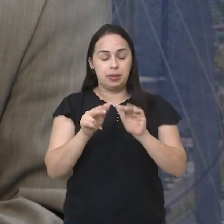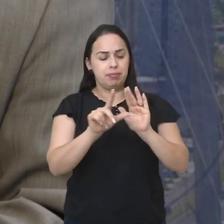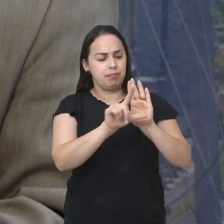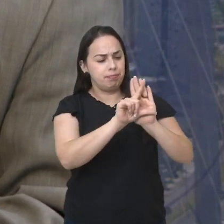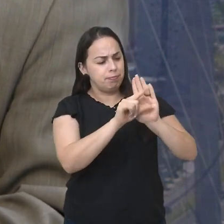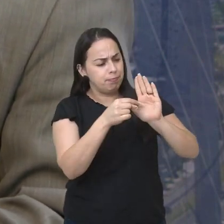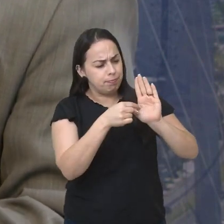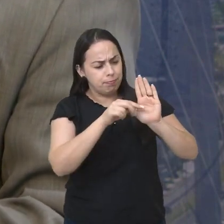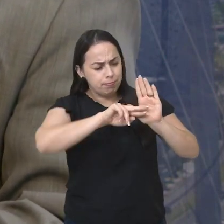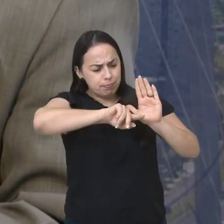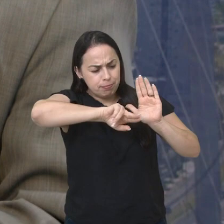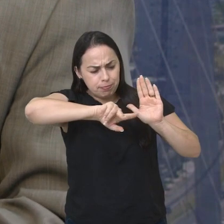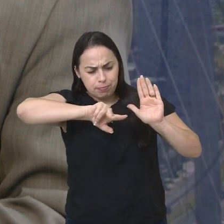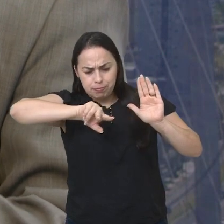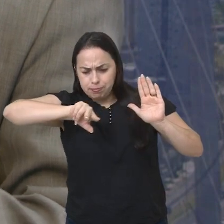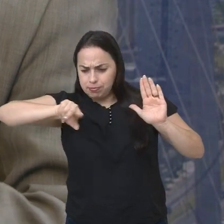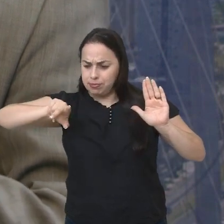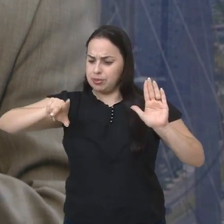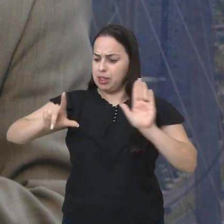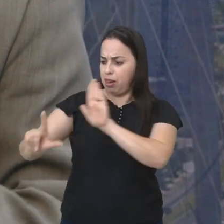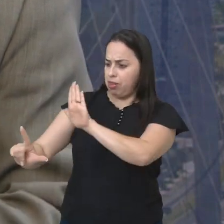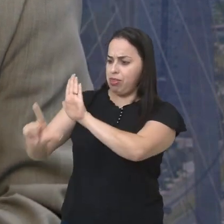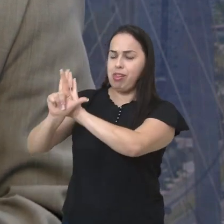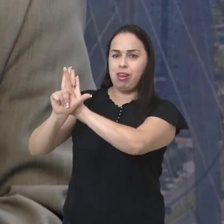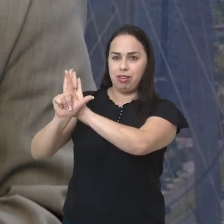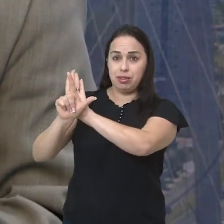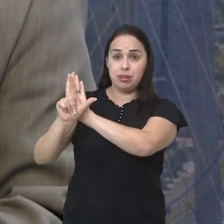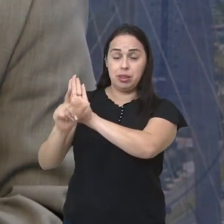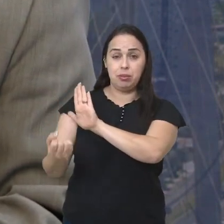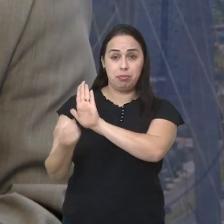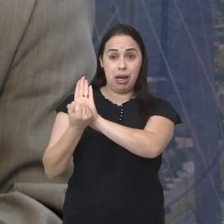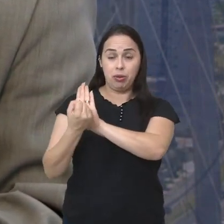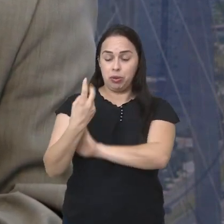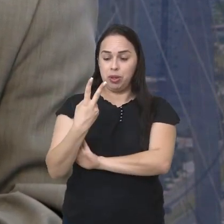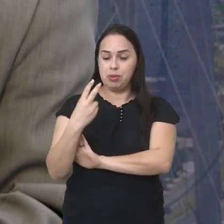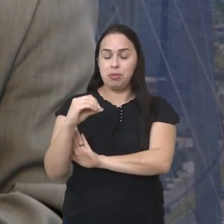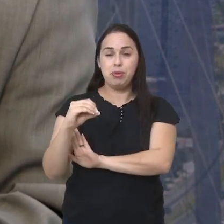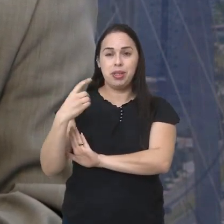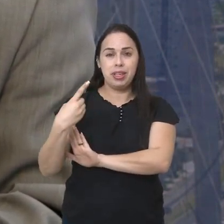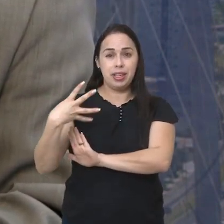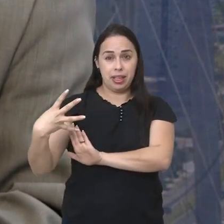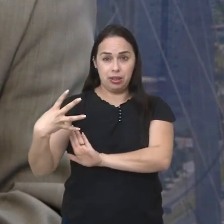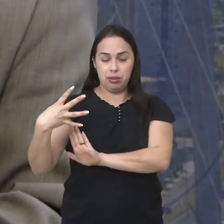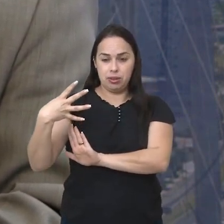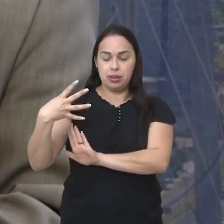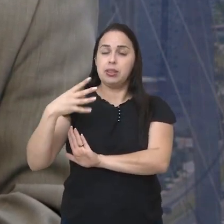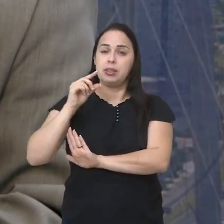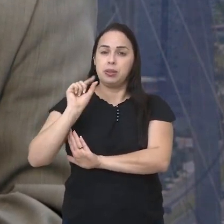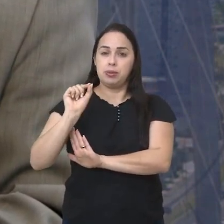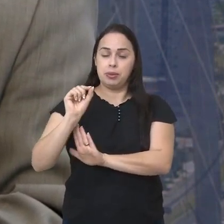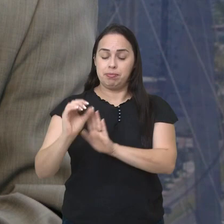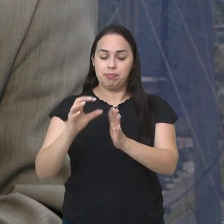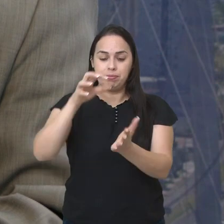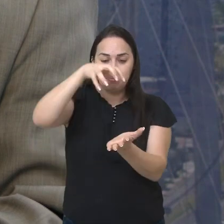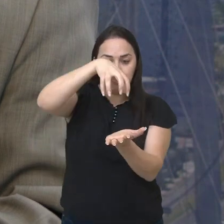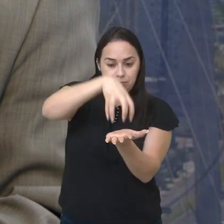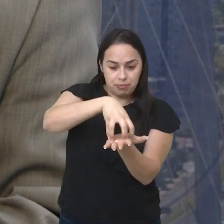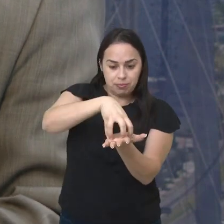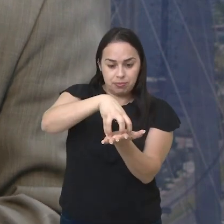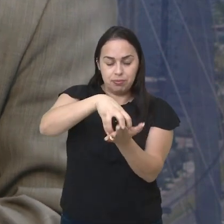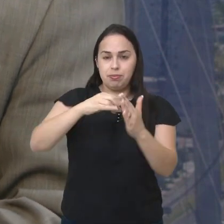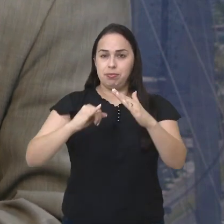legislativos esse marco legal de 2014, que aí regulamentou a questão do terceiro